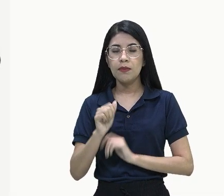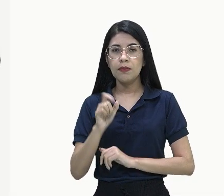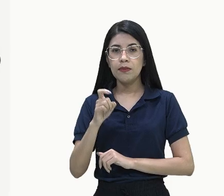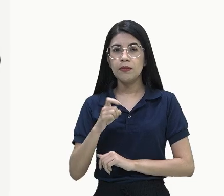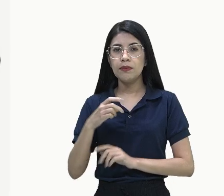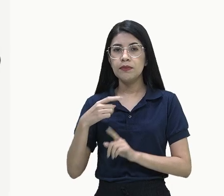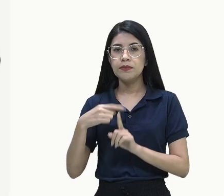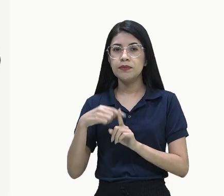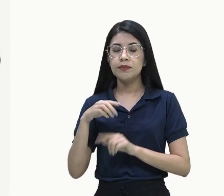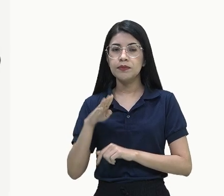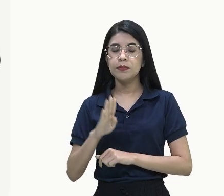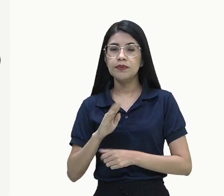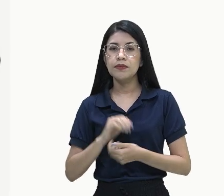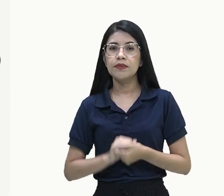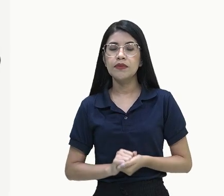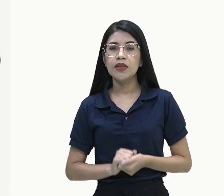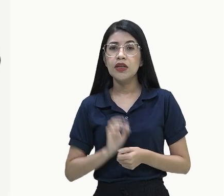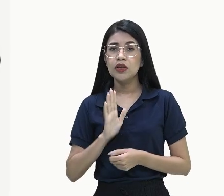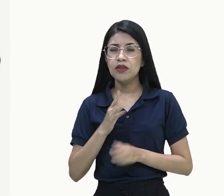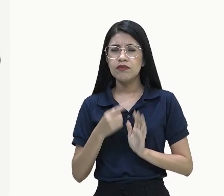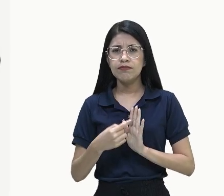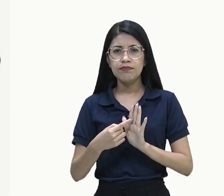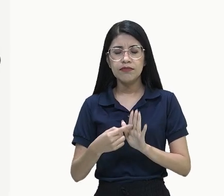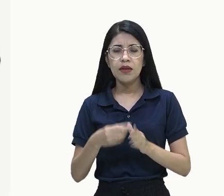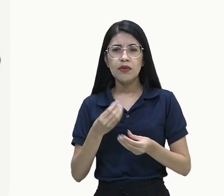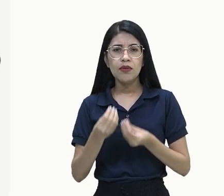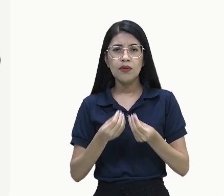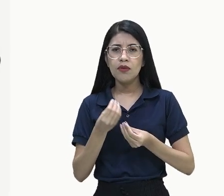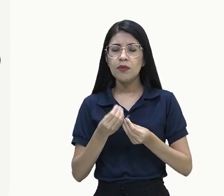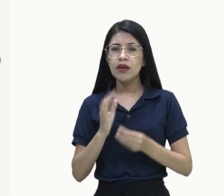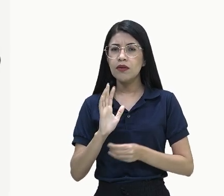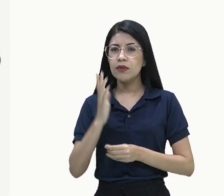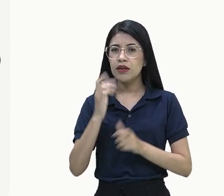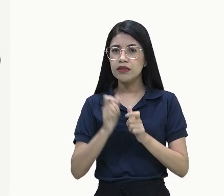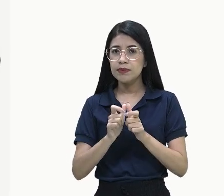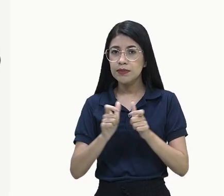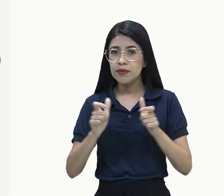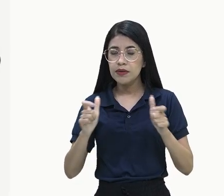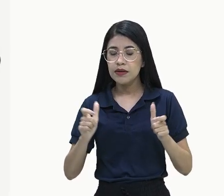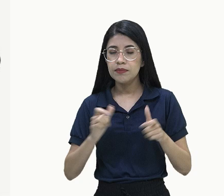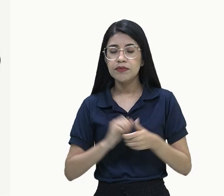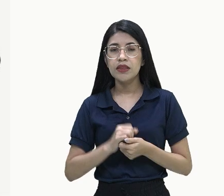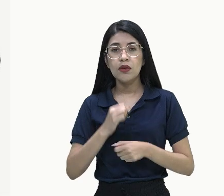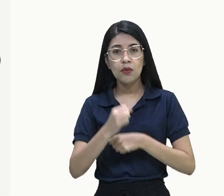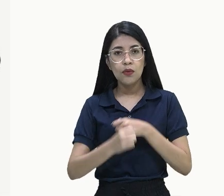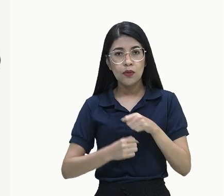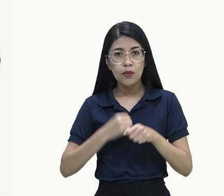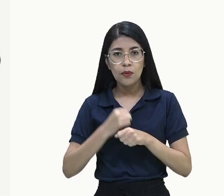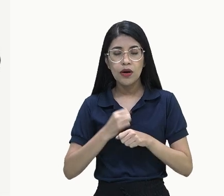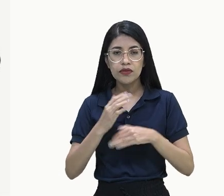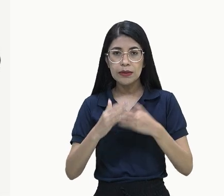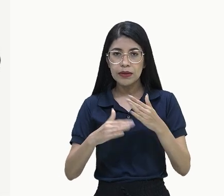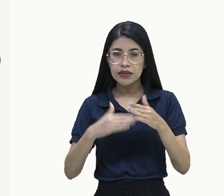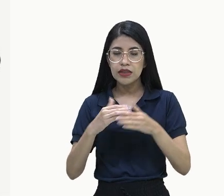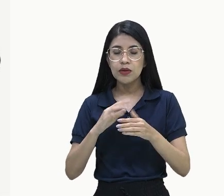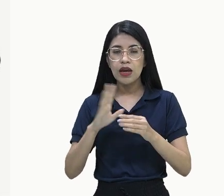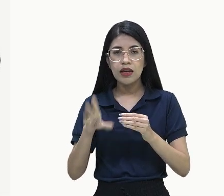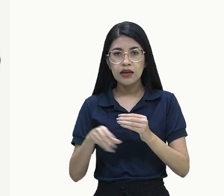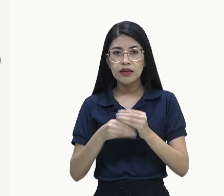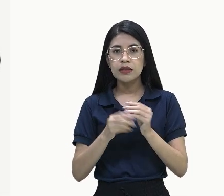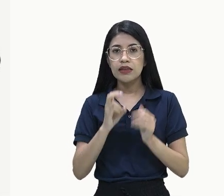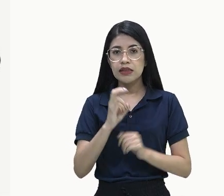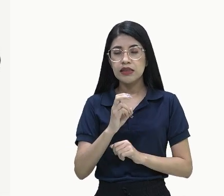essa parte fixa, já foi dado. Tá bom? Mas como que se dá esse crescimento? Ele fala para nós, ó, a cada ano, mais 5 famílias começam a